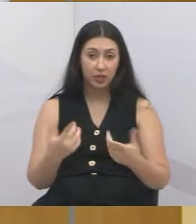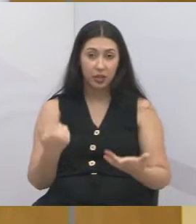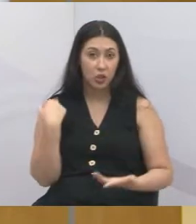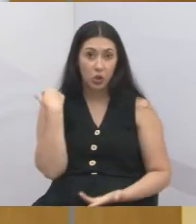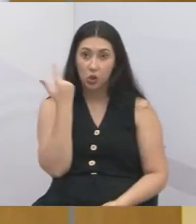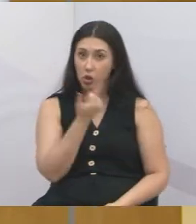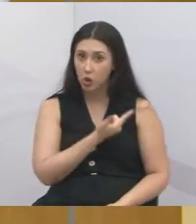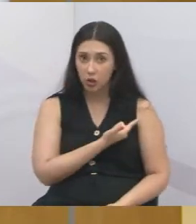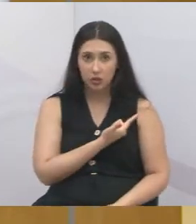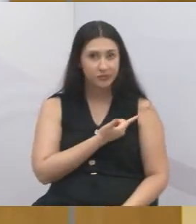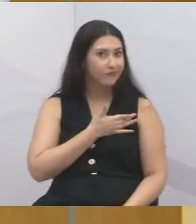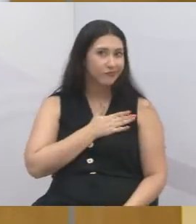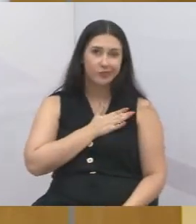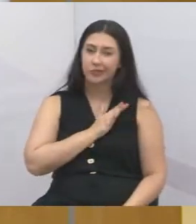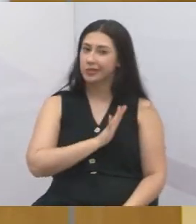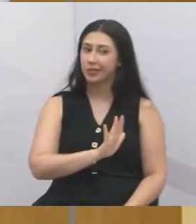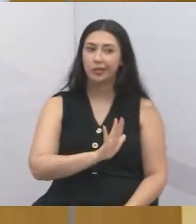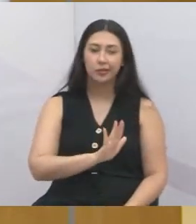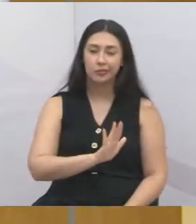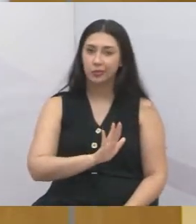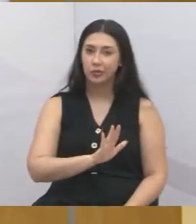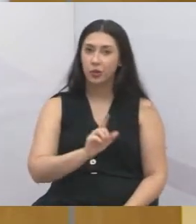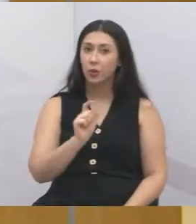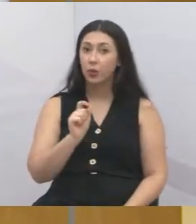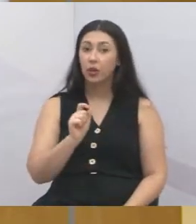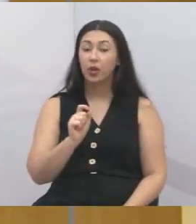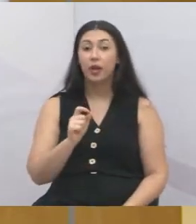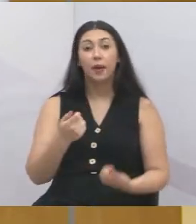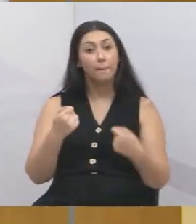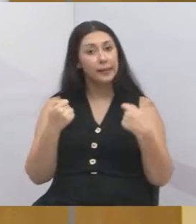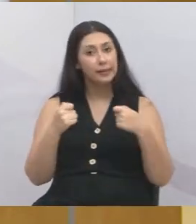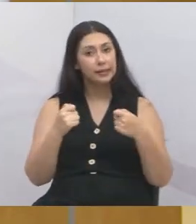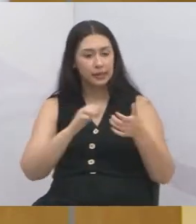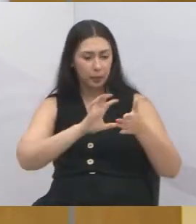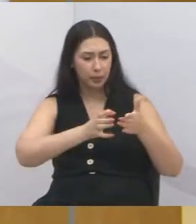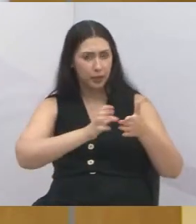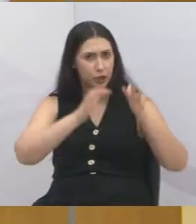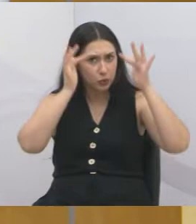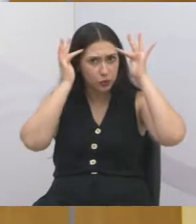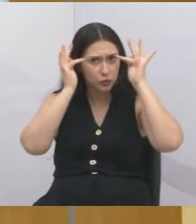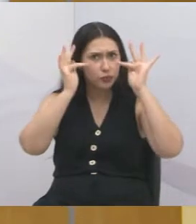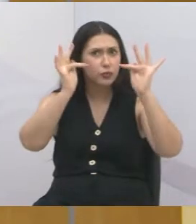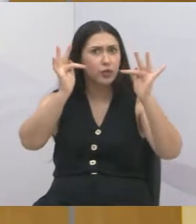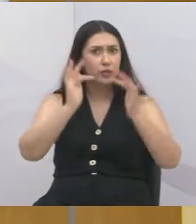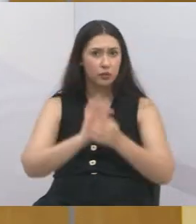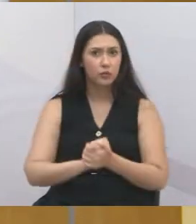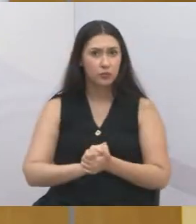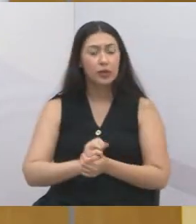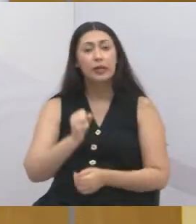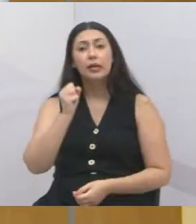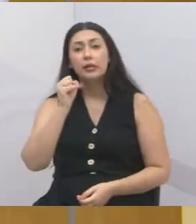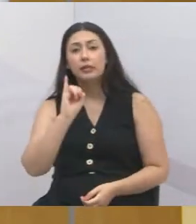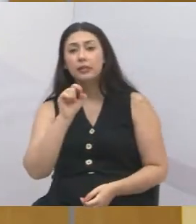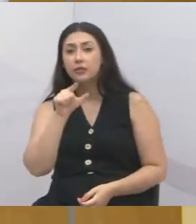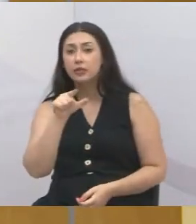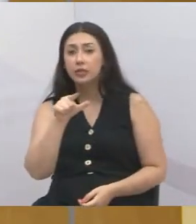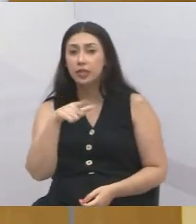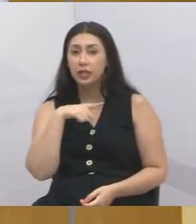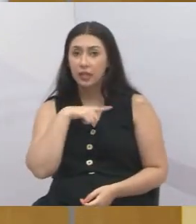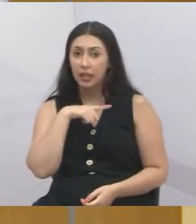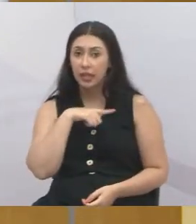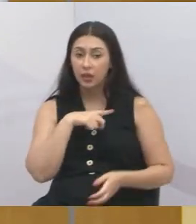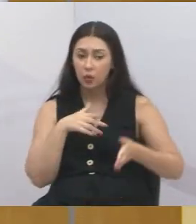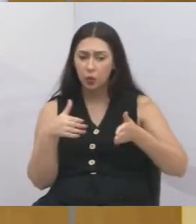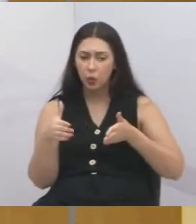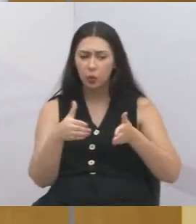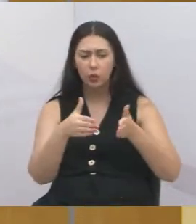nós pregamos dentro da política, que é a fidelidade partidária, ideológica. Se você tem um caminho e